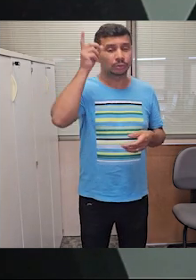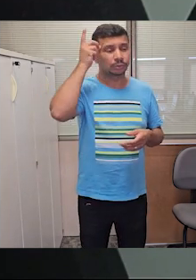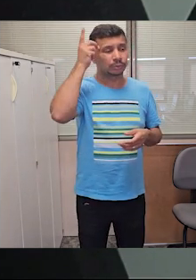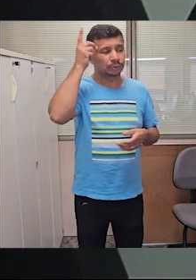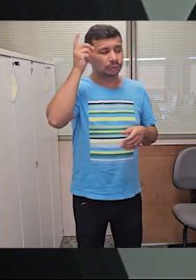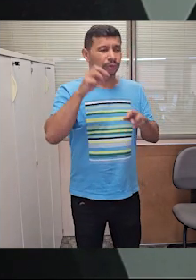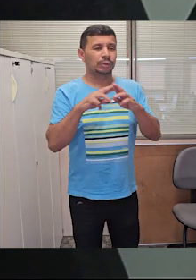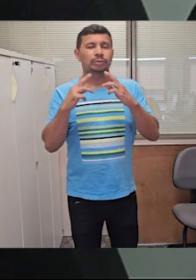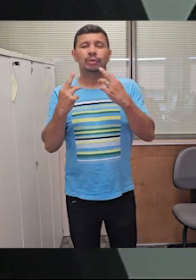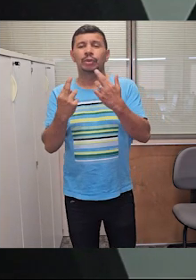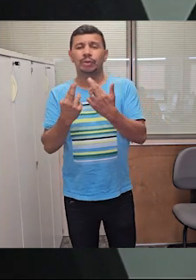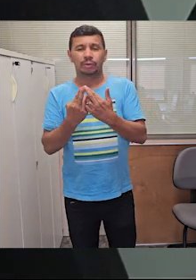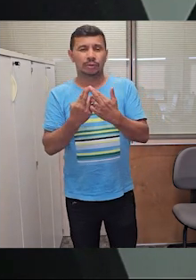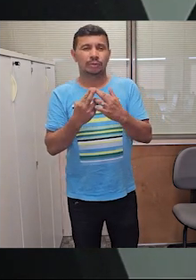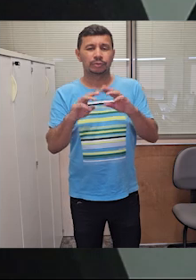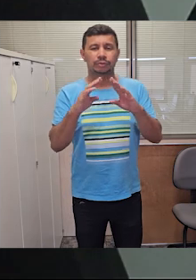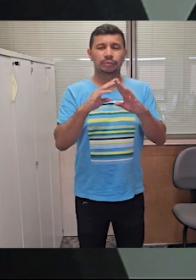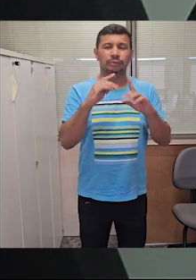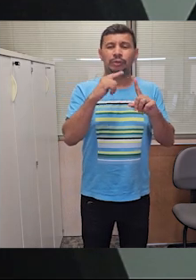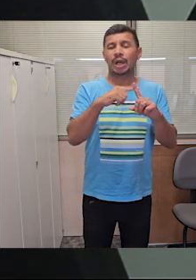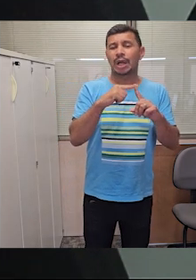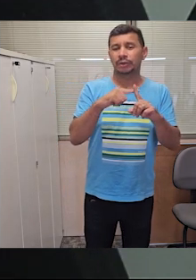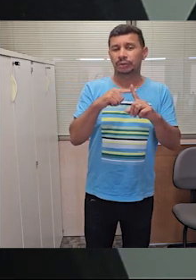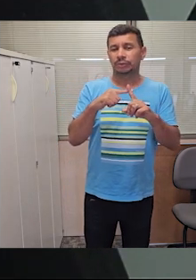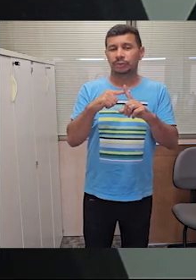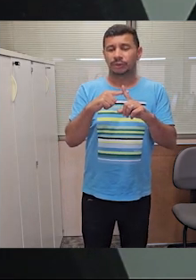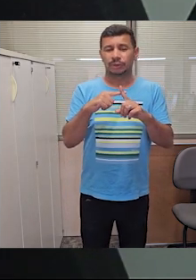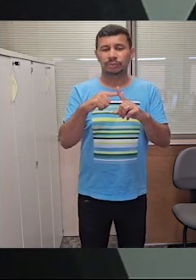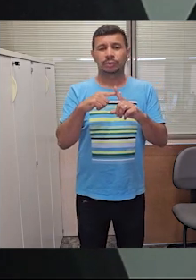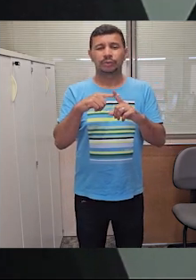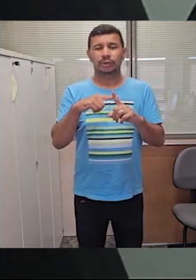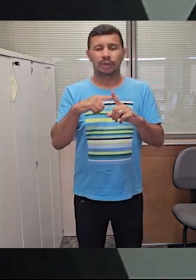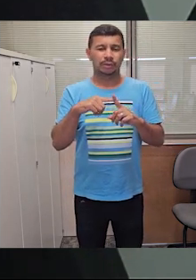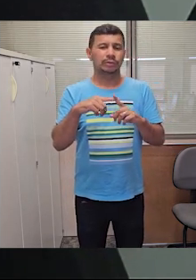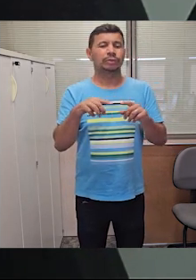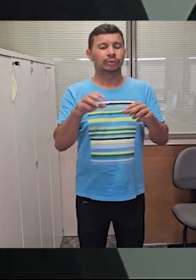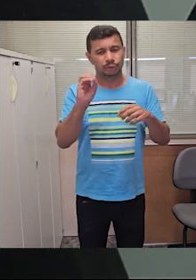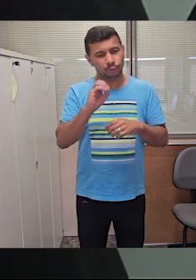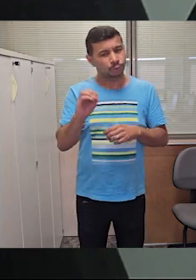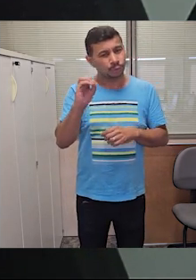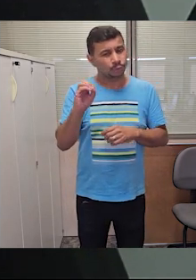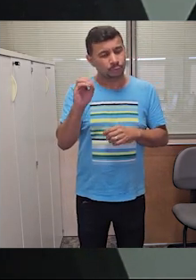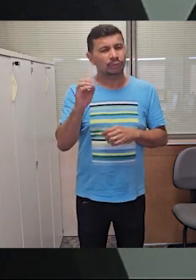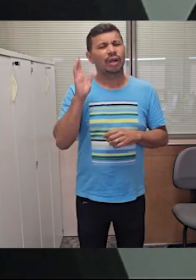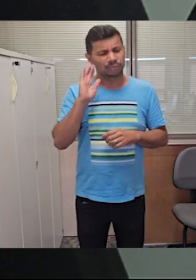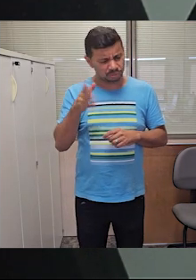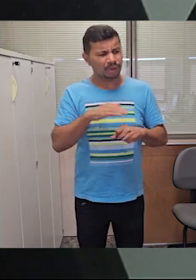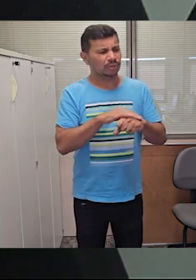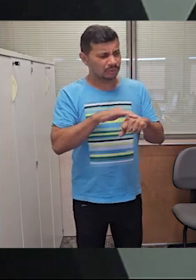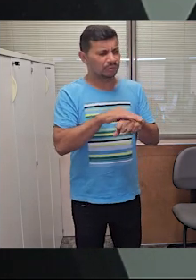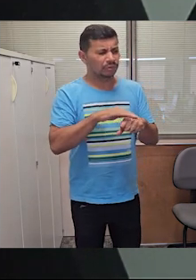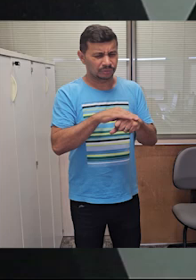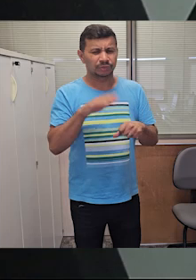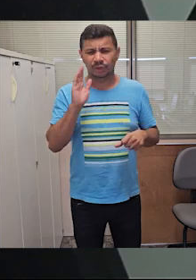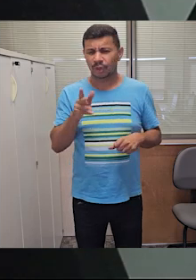seguinte a gente se reunia na Igreja Matriz de Santo Antônio. Já tínhamos conversado com os